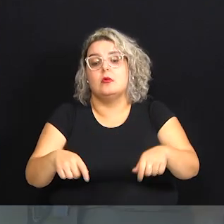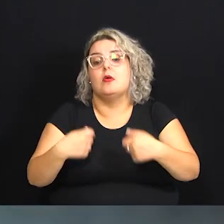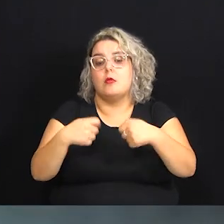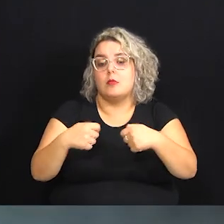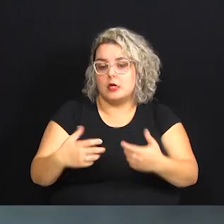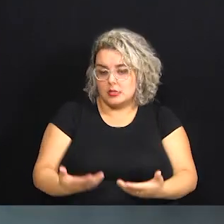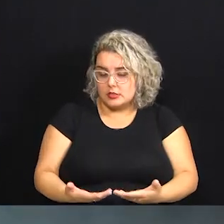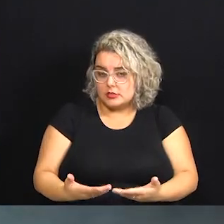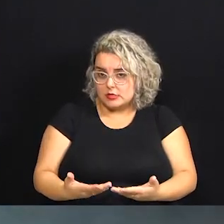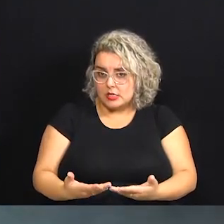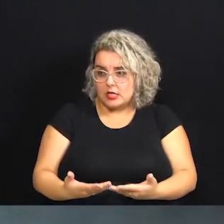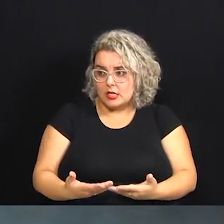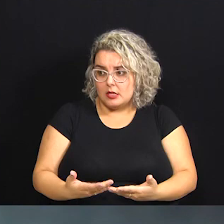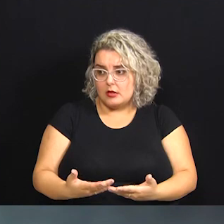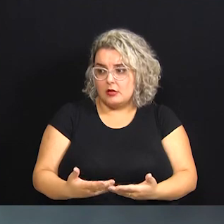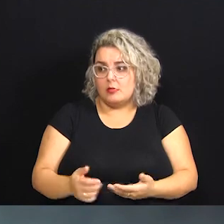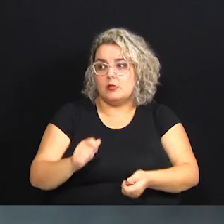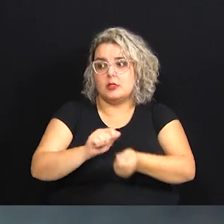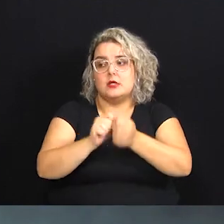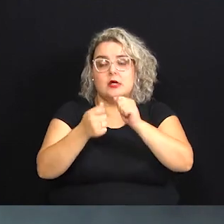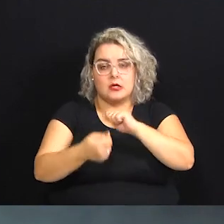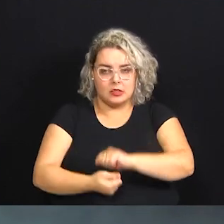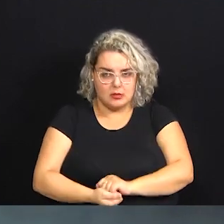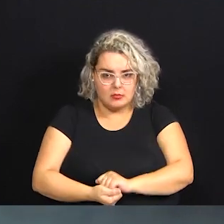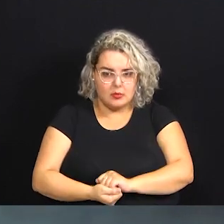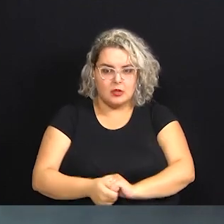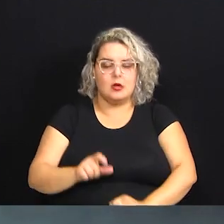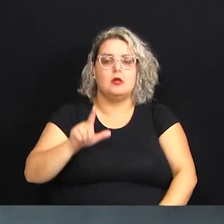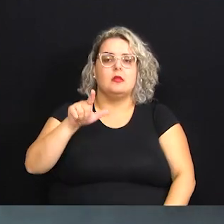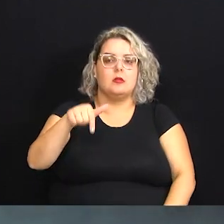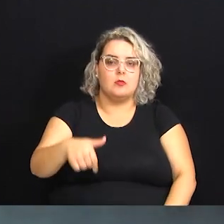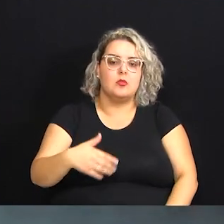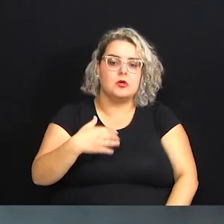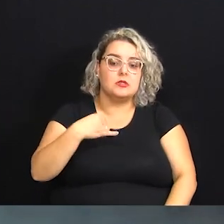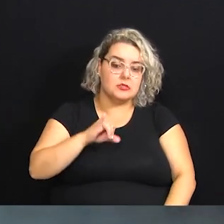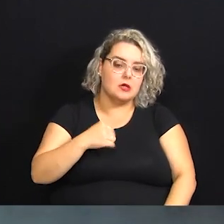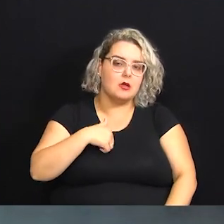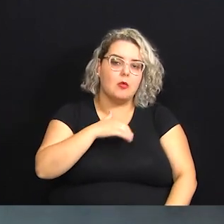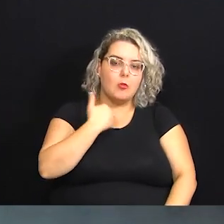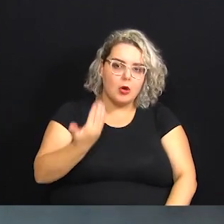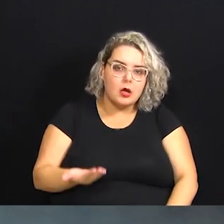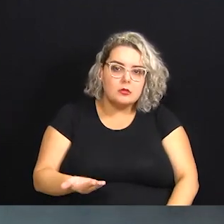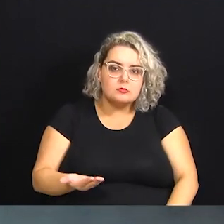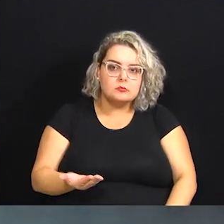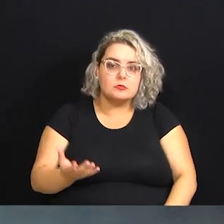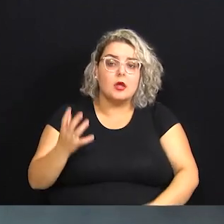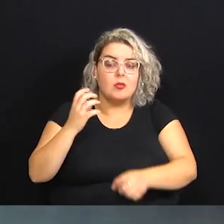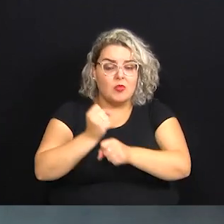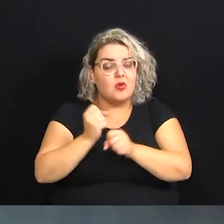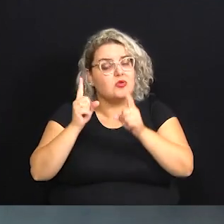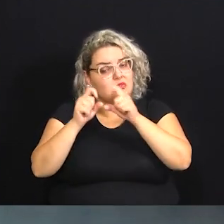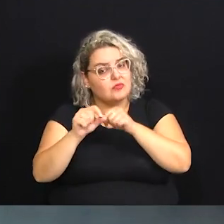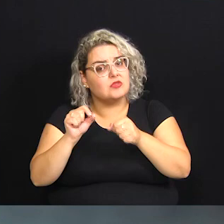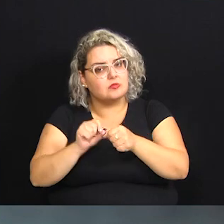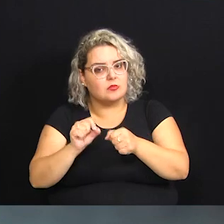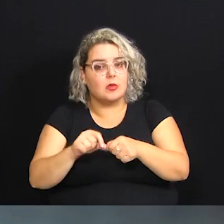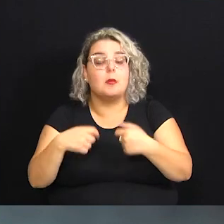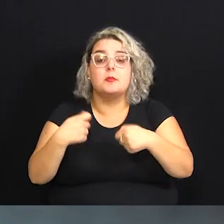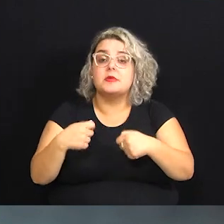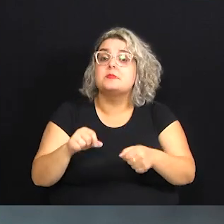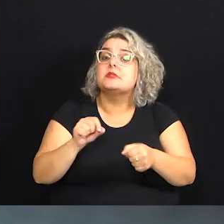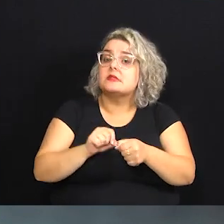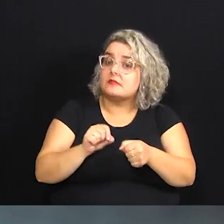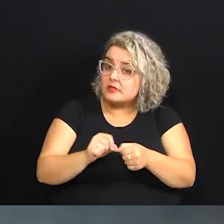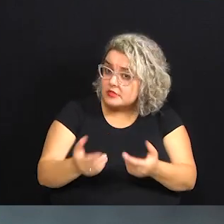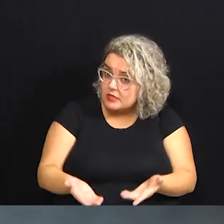vão precisar para se restabelecer eventualmente na minha falta? É uma conta difícil de fazer, mas ela precisa